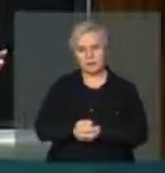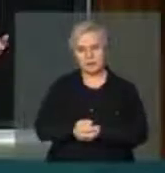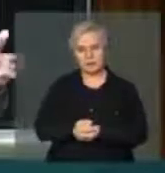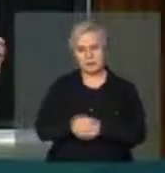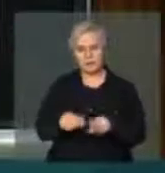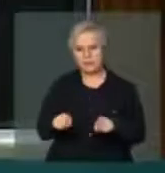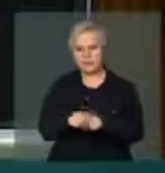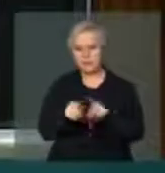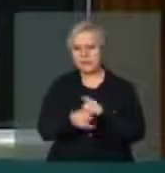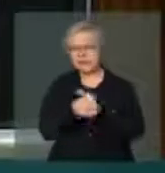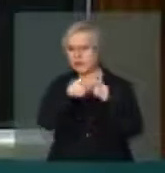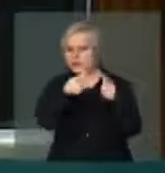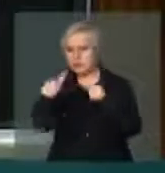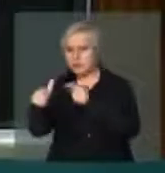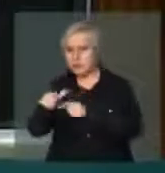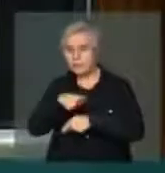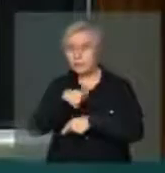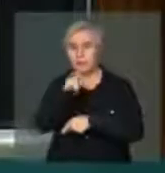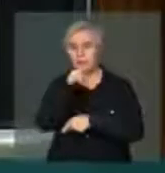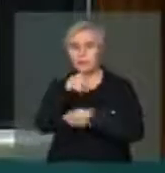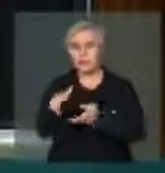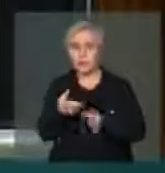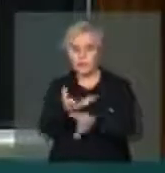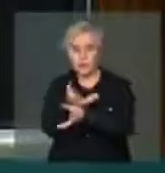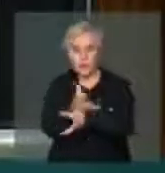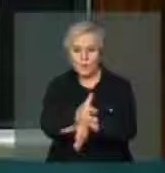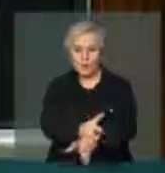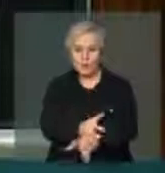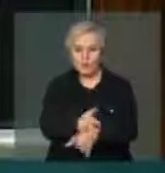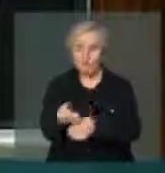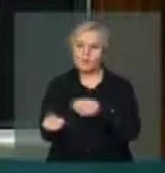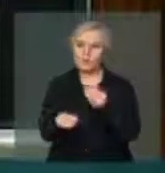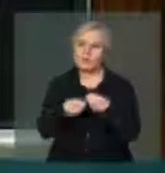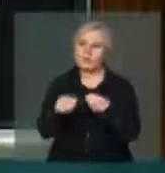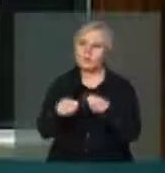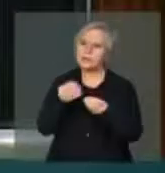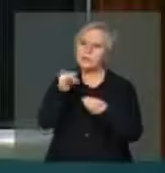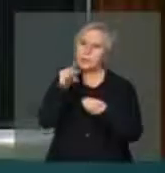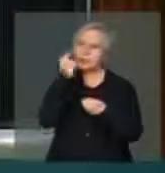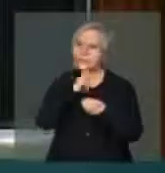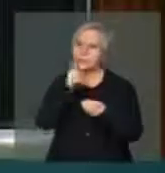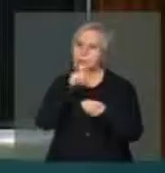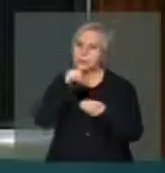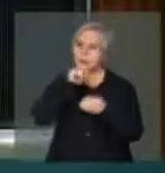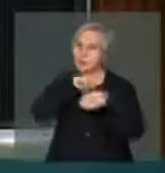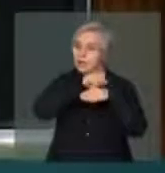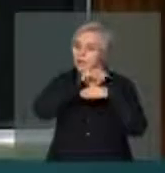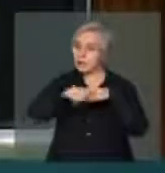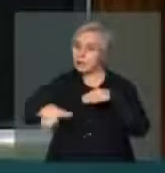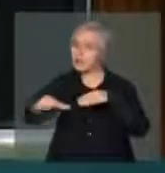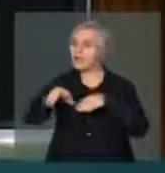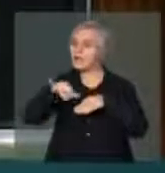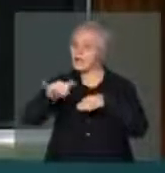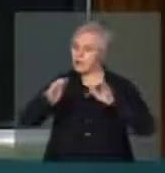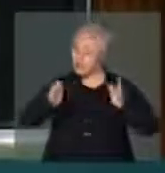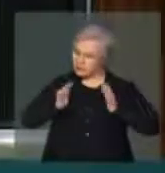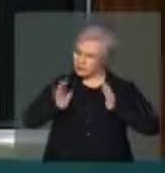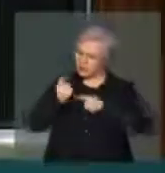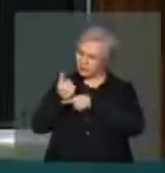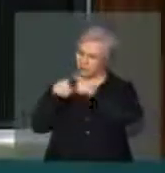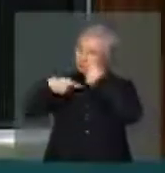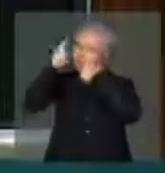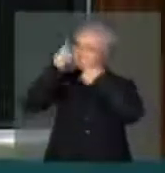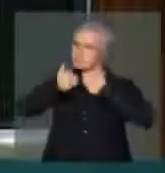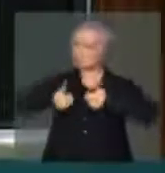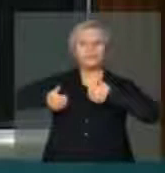Bibirim, seco. Colocou água ali, a gente vai ter a riqueza daqueles projetos. Portanto, senhor presidente, eu